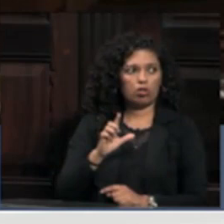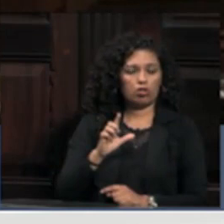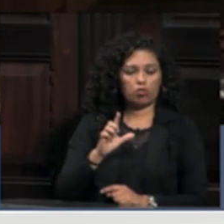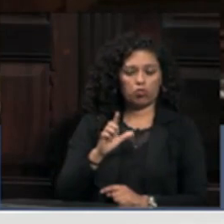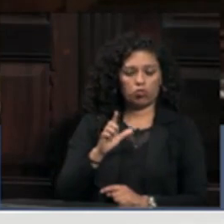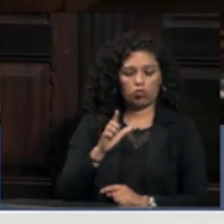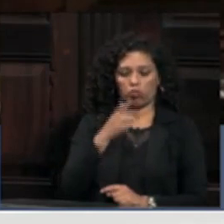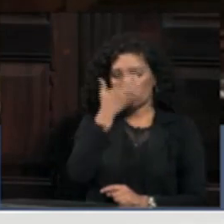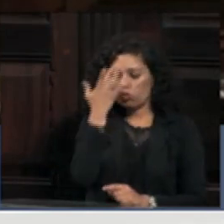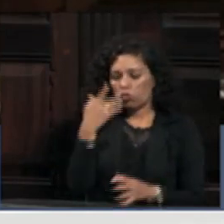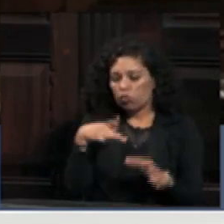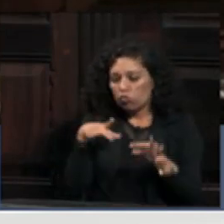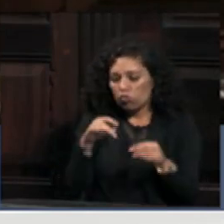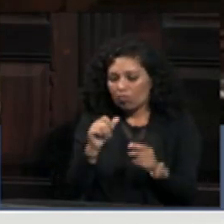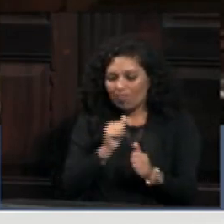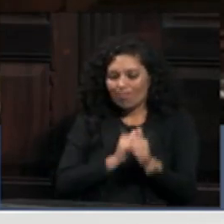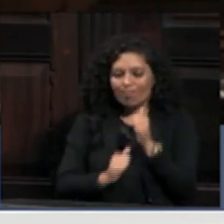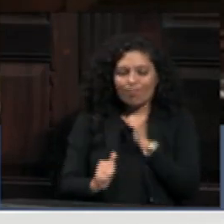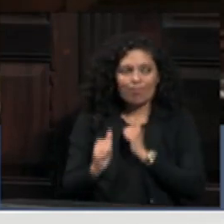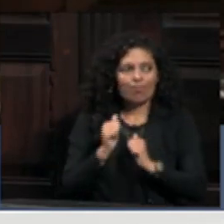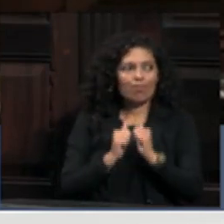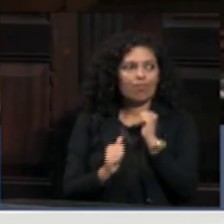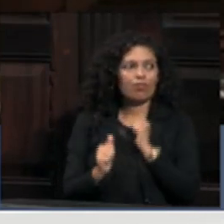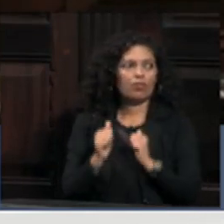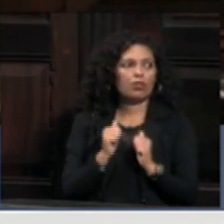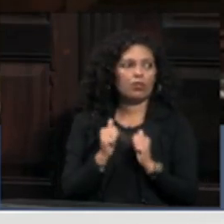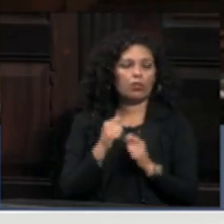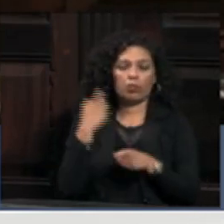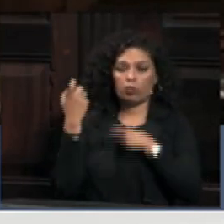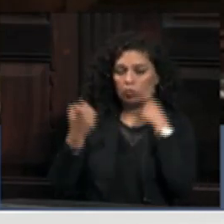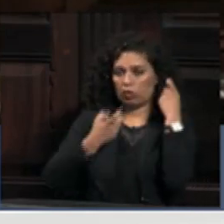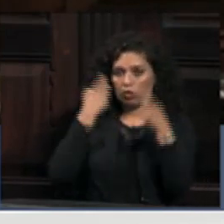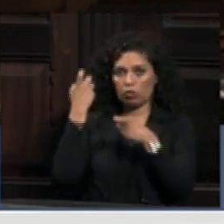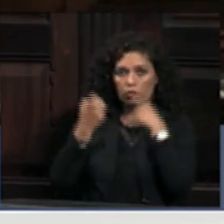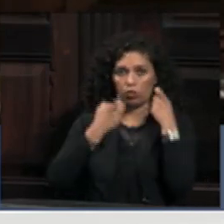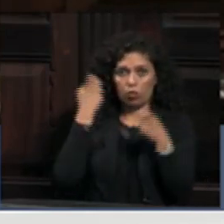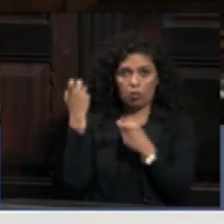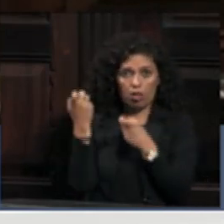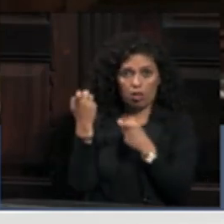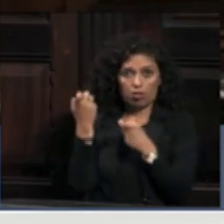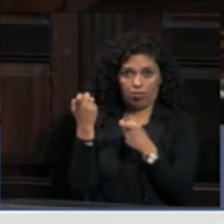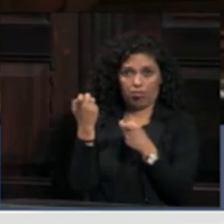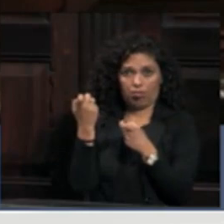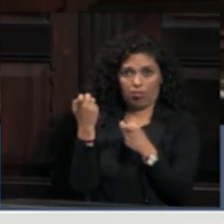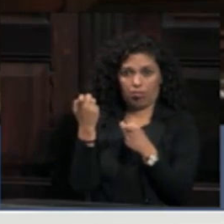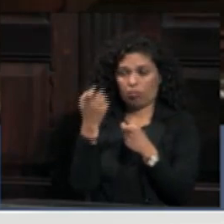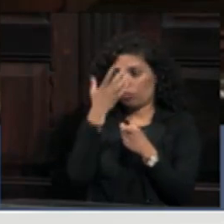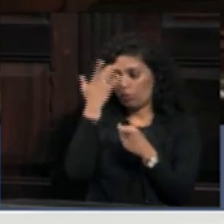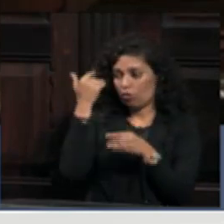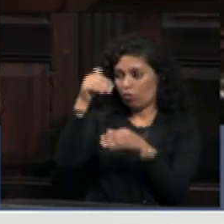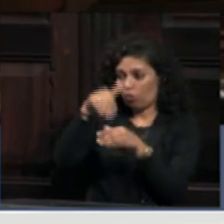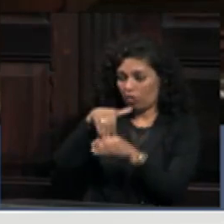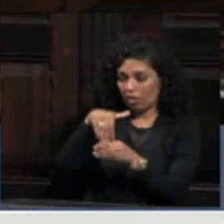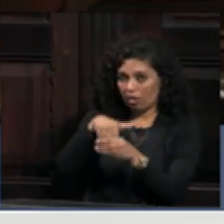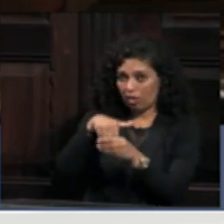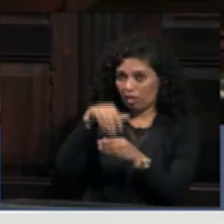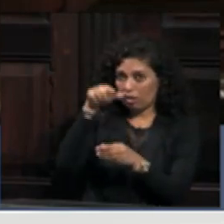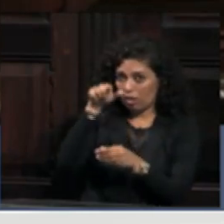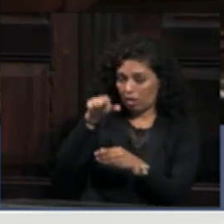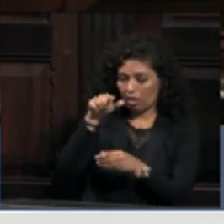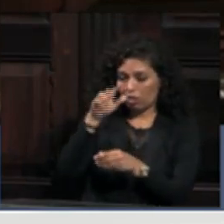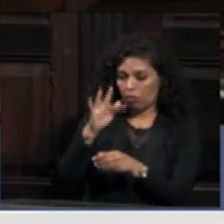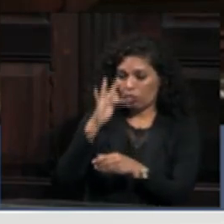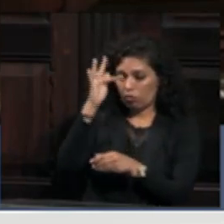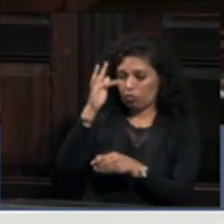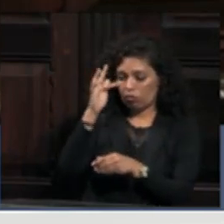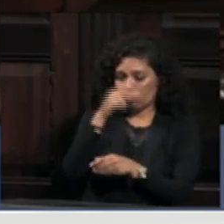apreensão muito grande no seio daqueles que votaram para eleger o futuro presidente